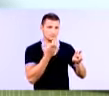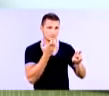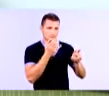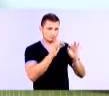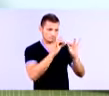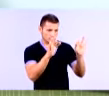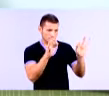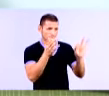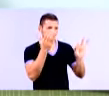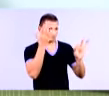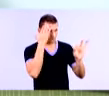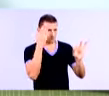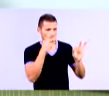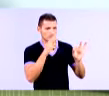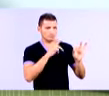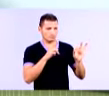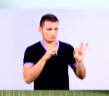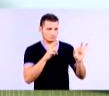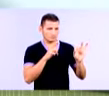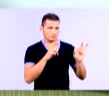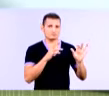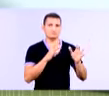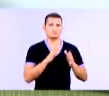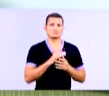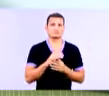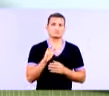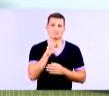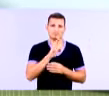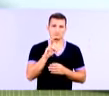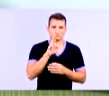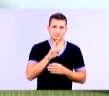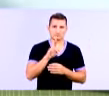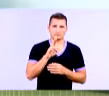nome. Então para isso eu utilizei o comando